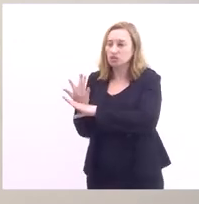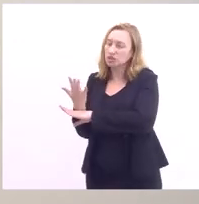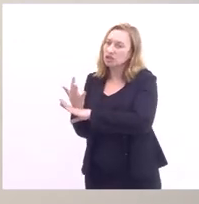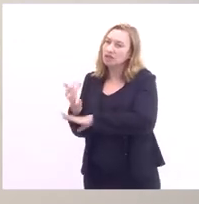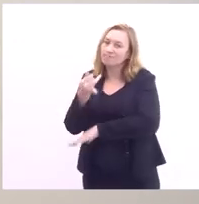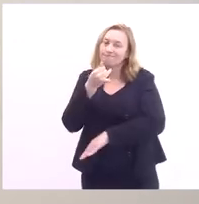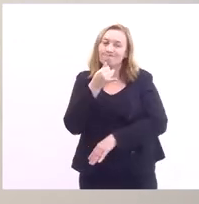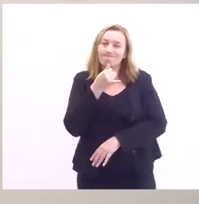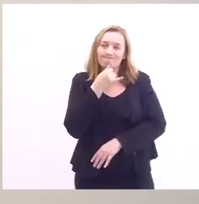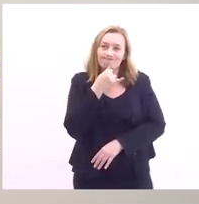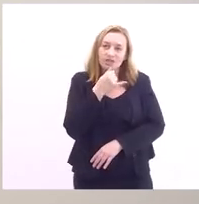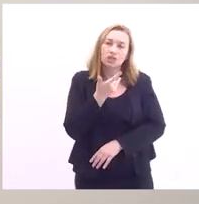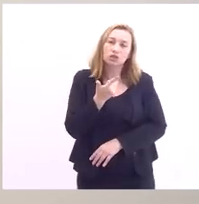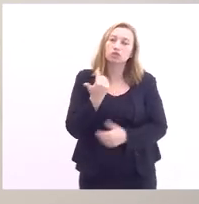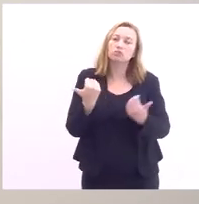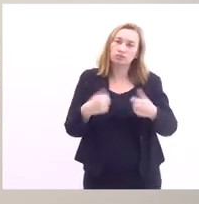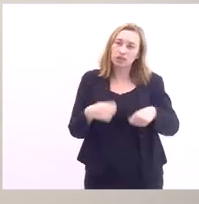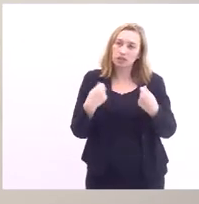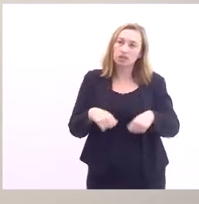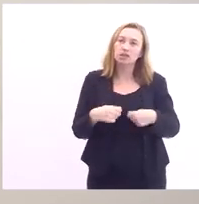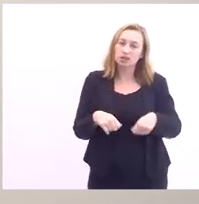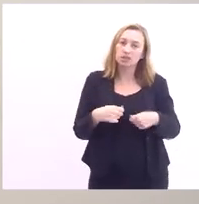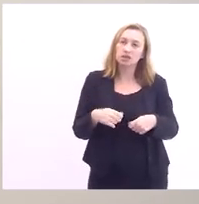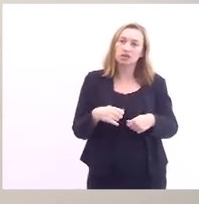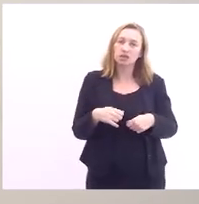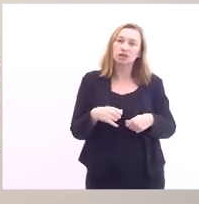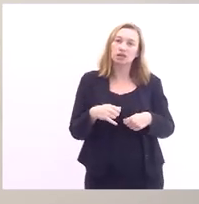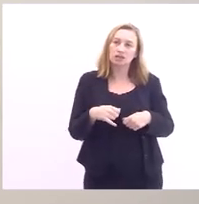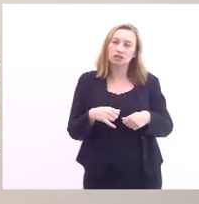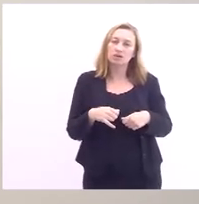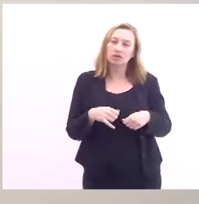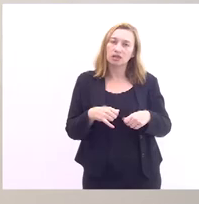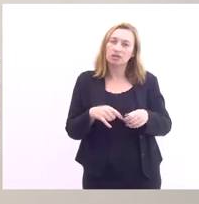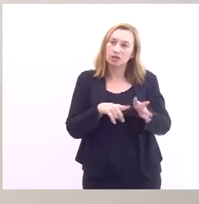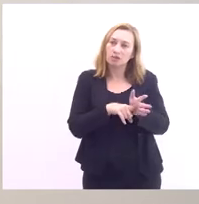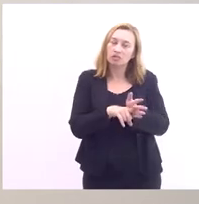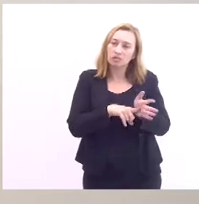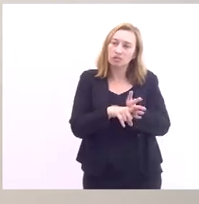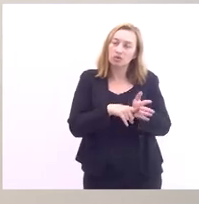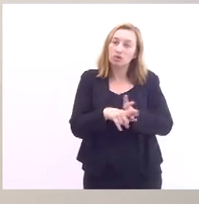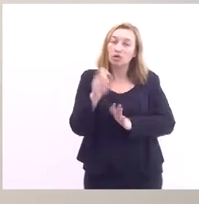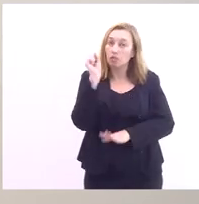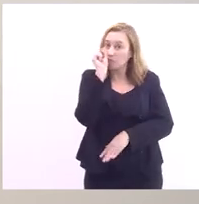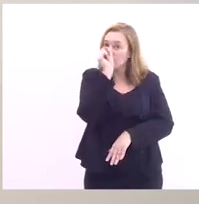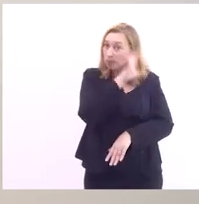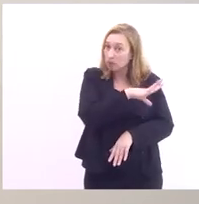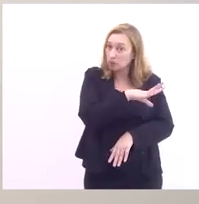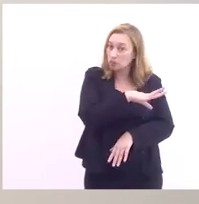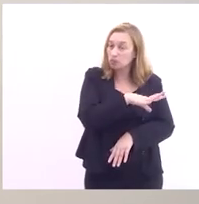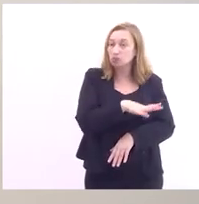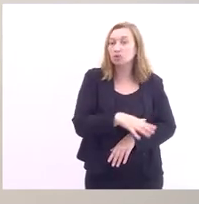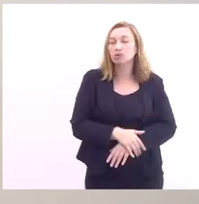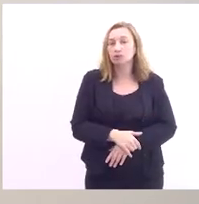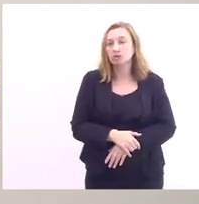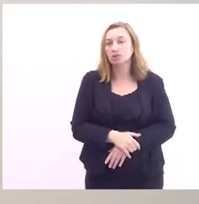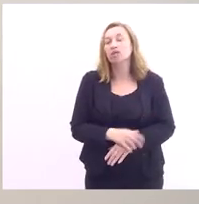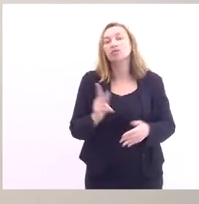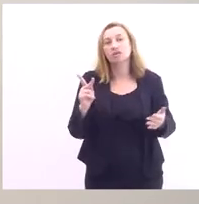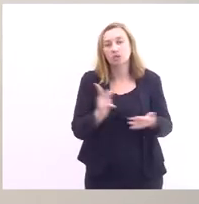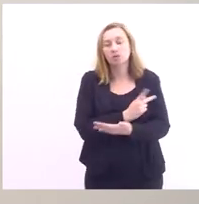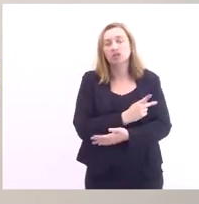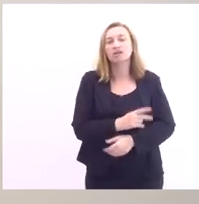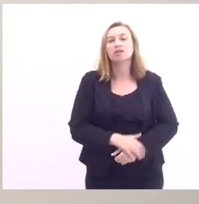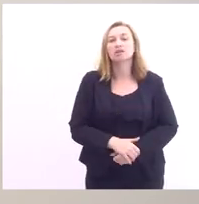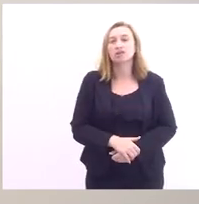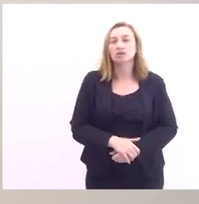infelizmente, precisa se fazer uma triagem, porque é o absurdo dos absurdos o que está